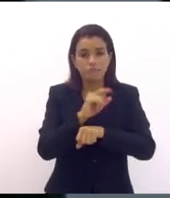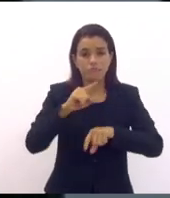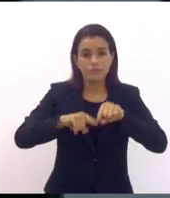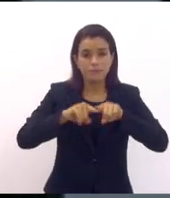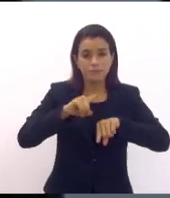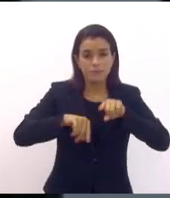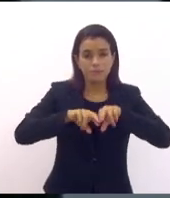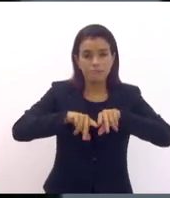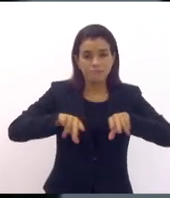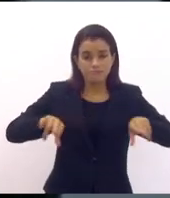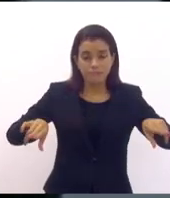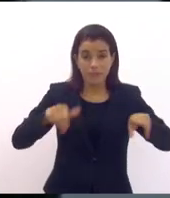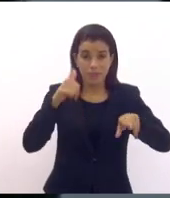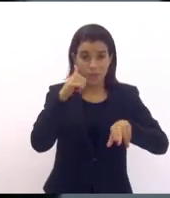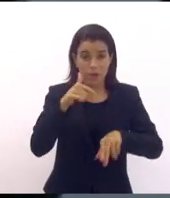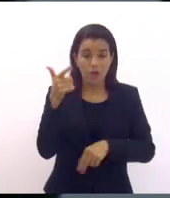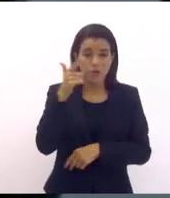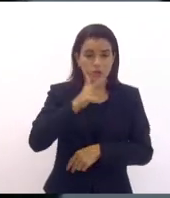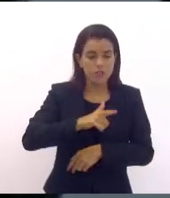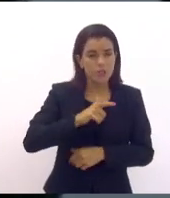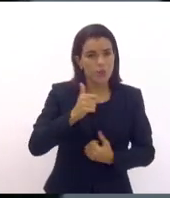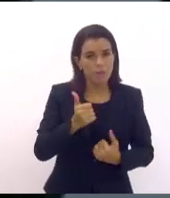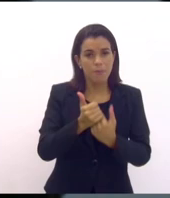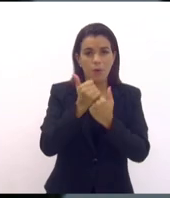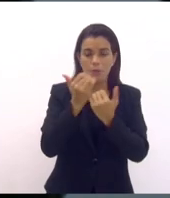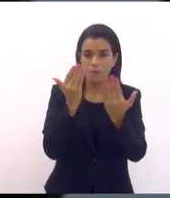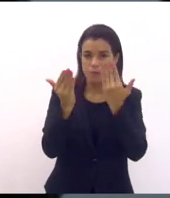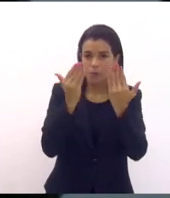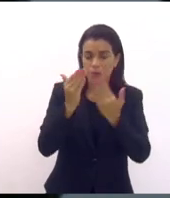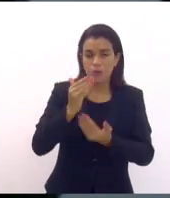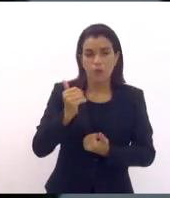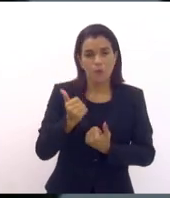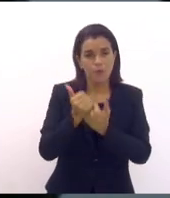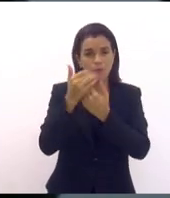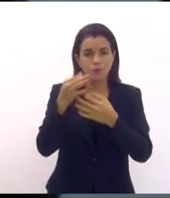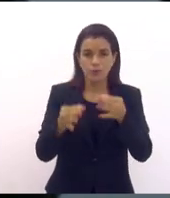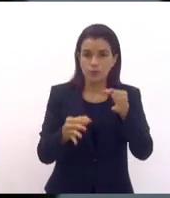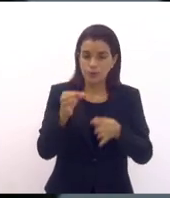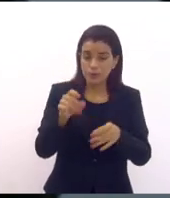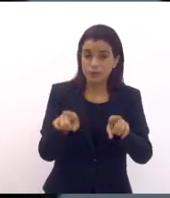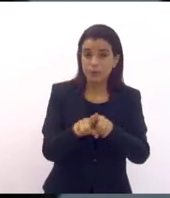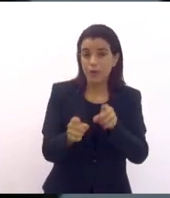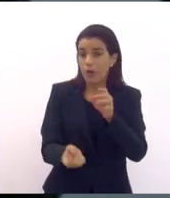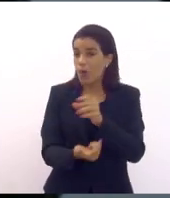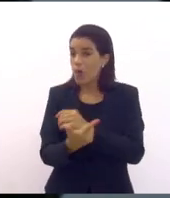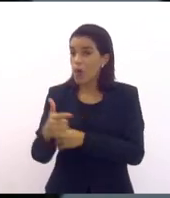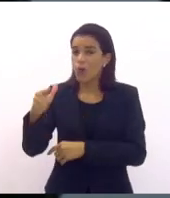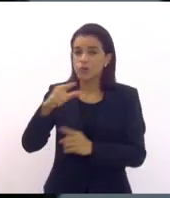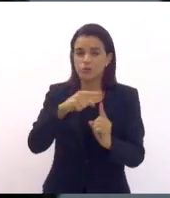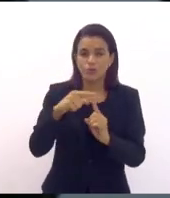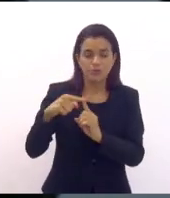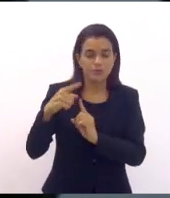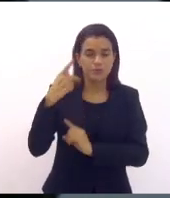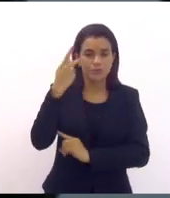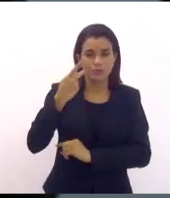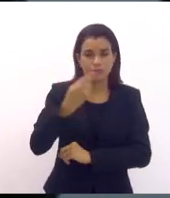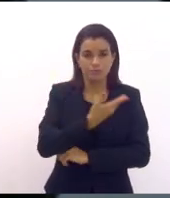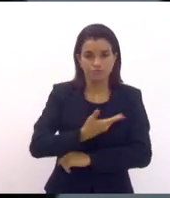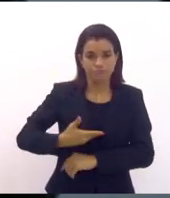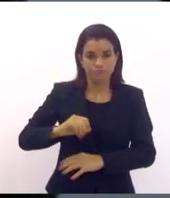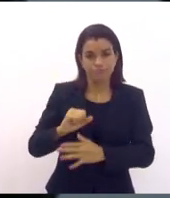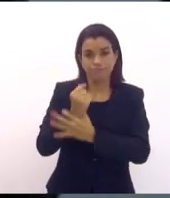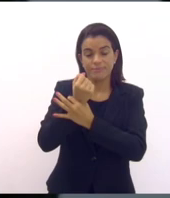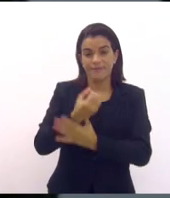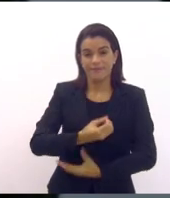essas mulheres também tenham apoio jurídico apoio psicológico e outros tipos de políticas públicas para assim elas garantirem vida e